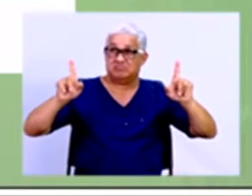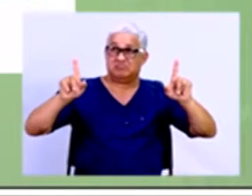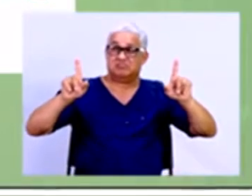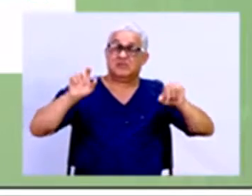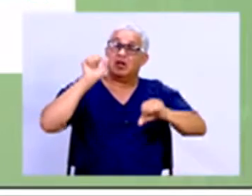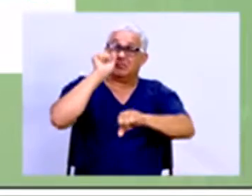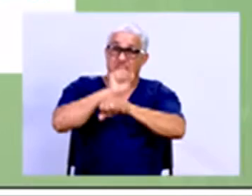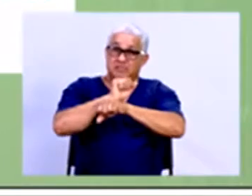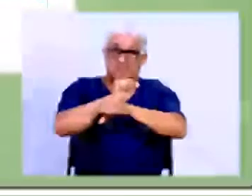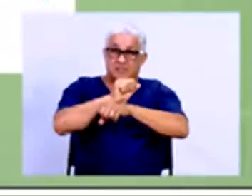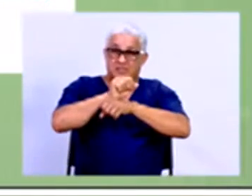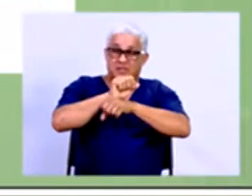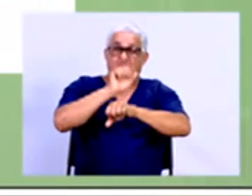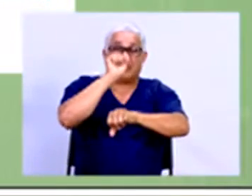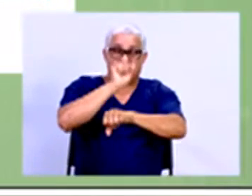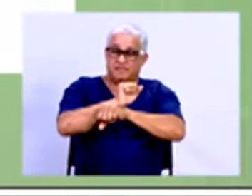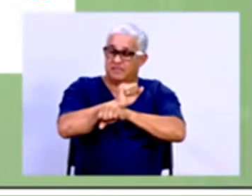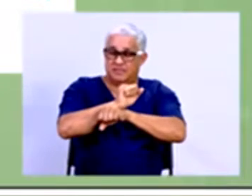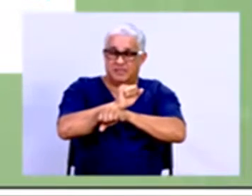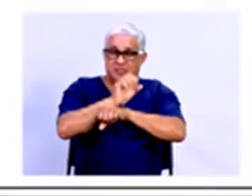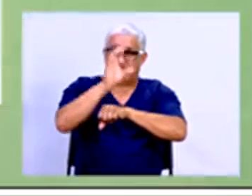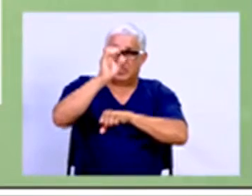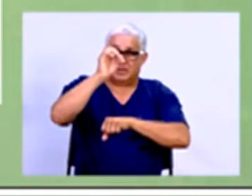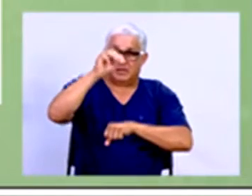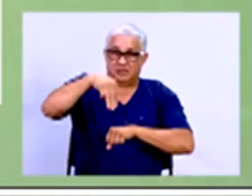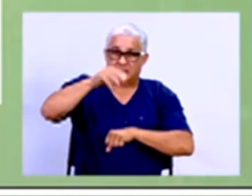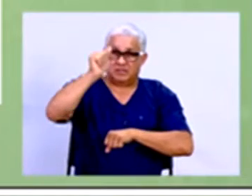cai fora e para de executar o comando.